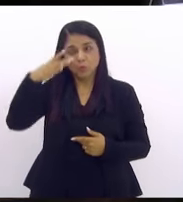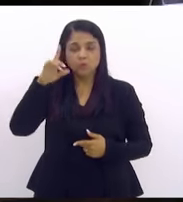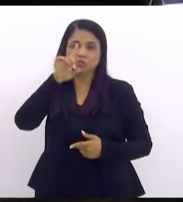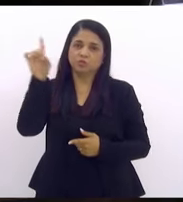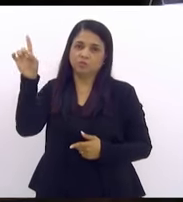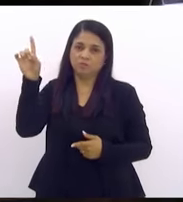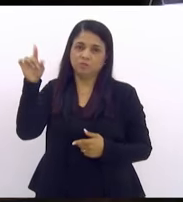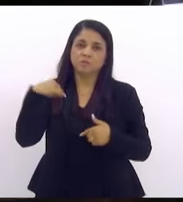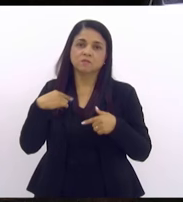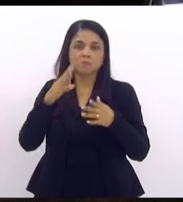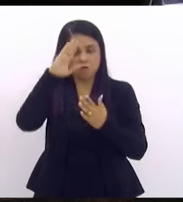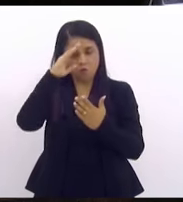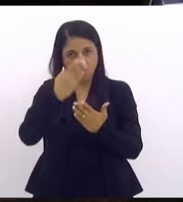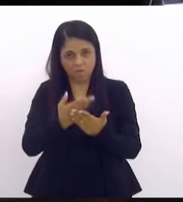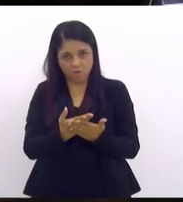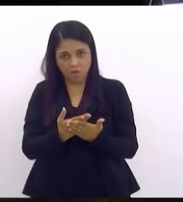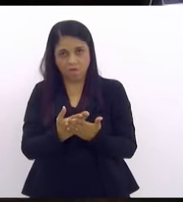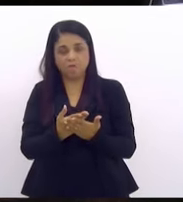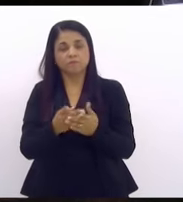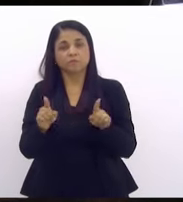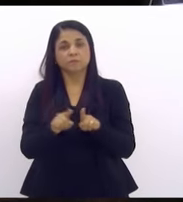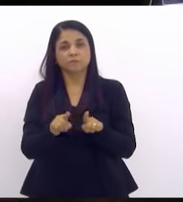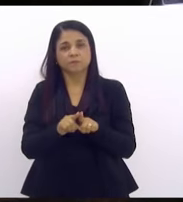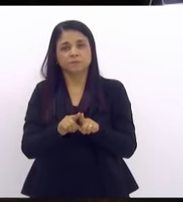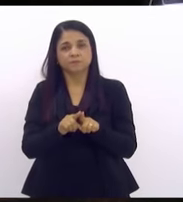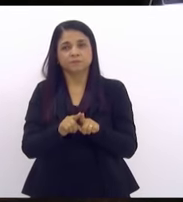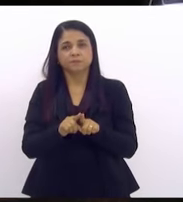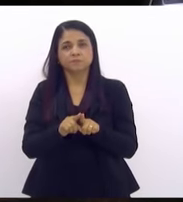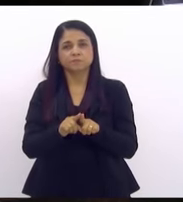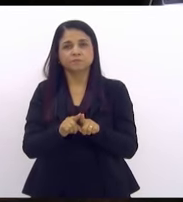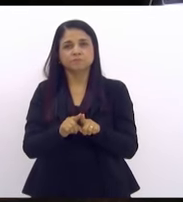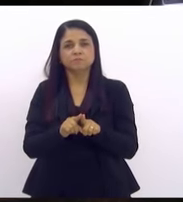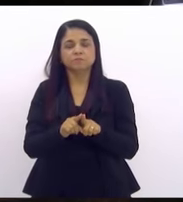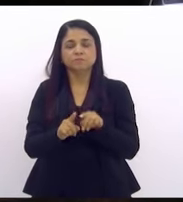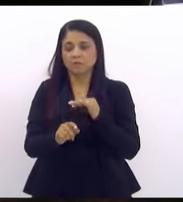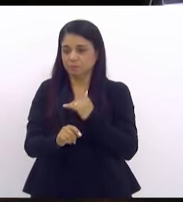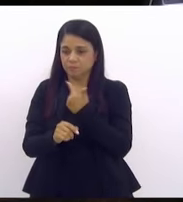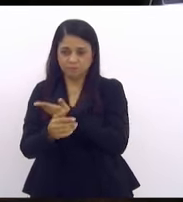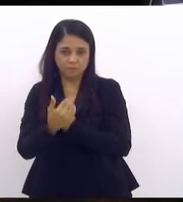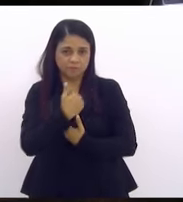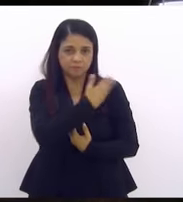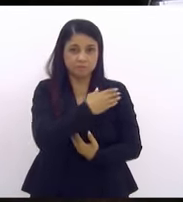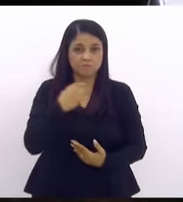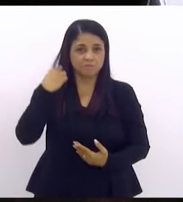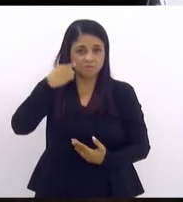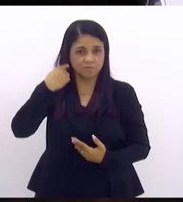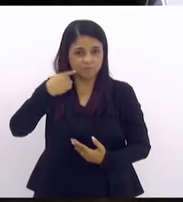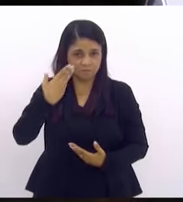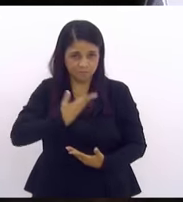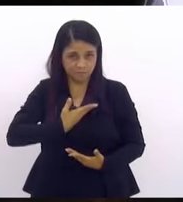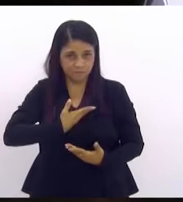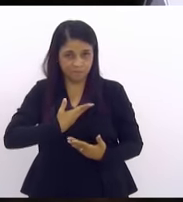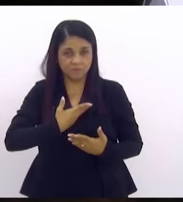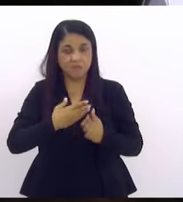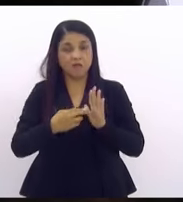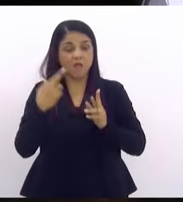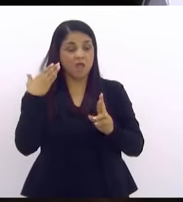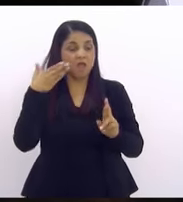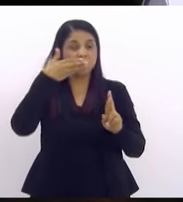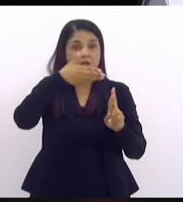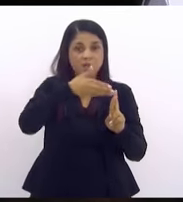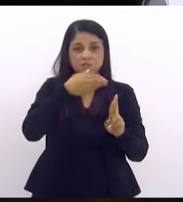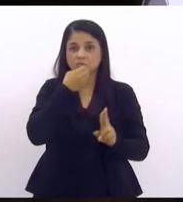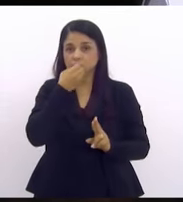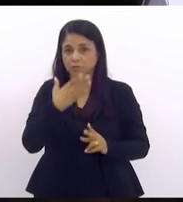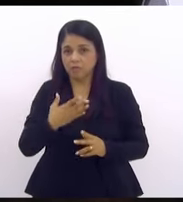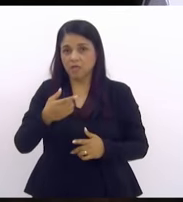timoneiro confiável sendo ainda para os seus pares e advogados militantes uma referência exemplar de bondade